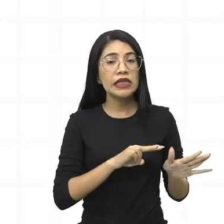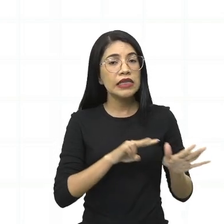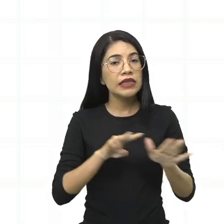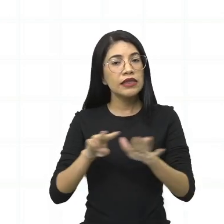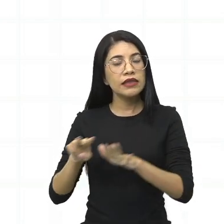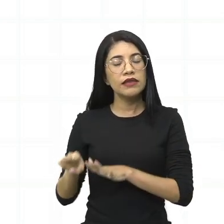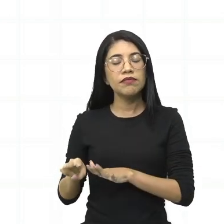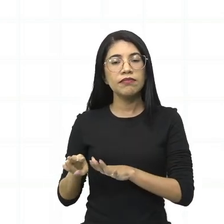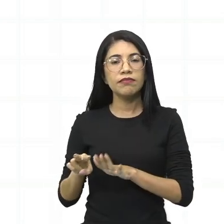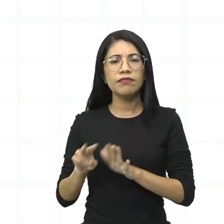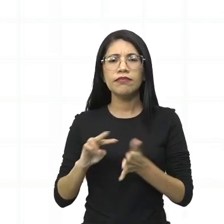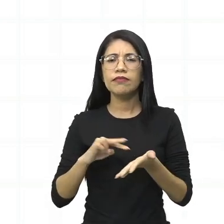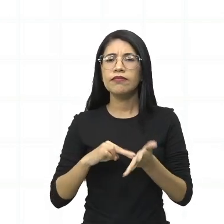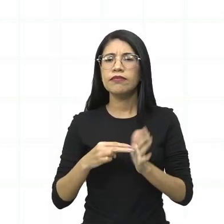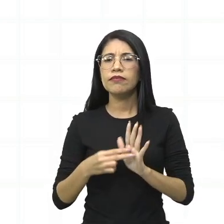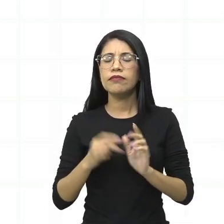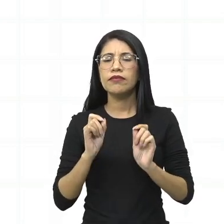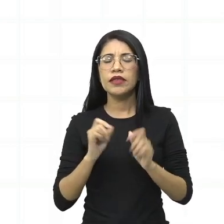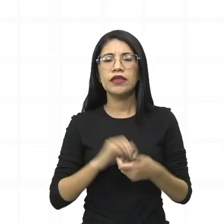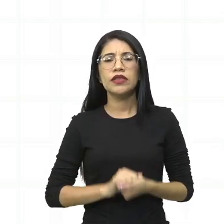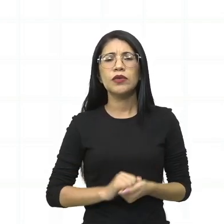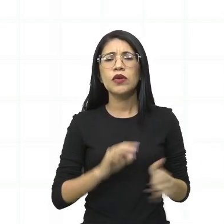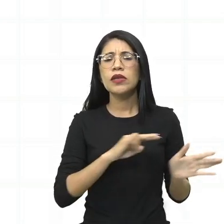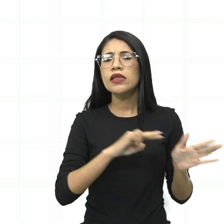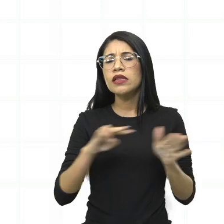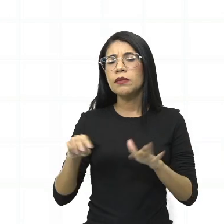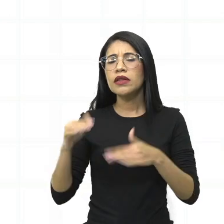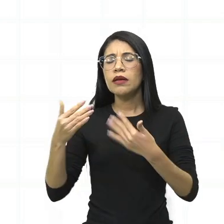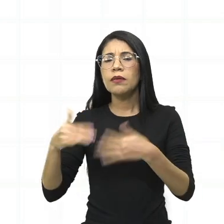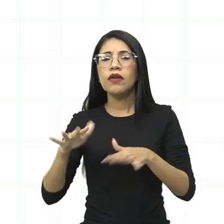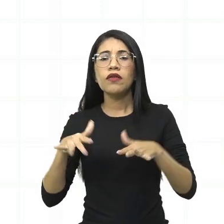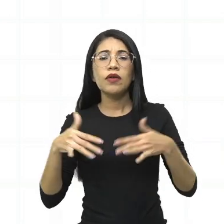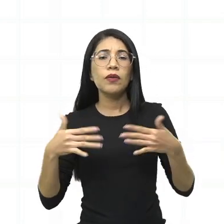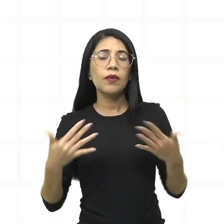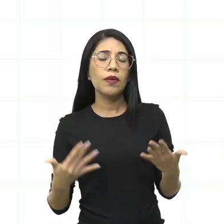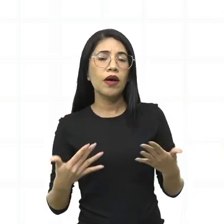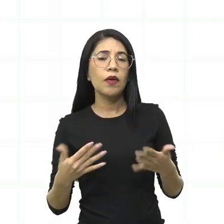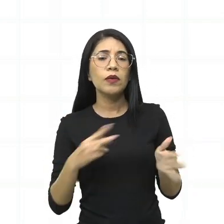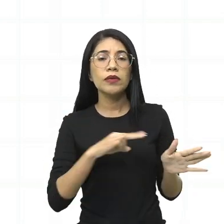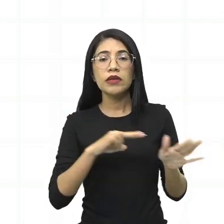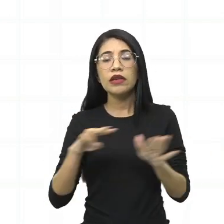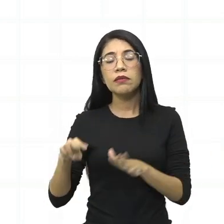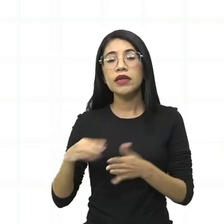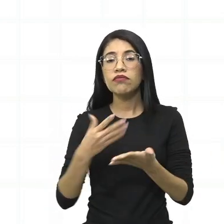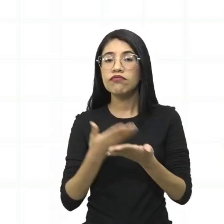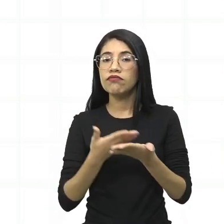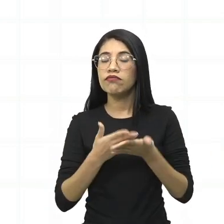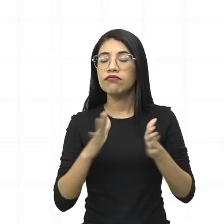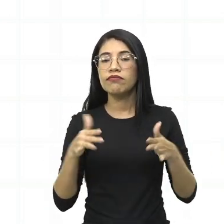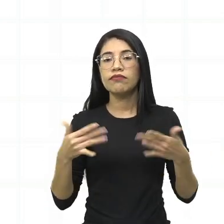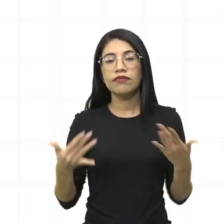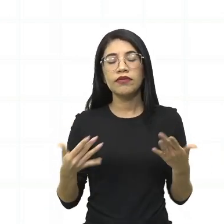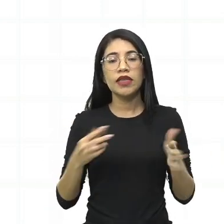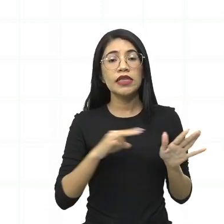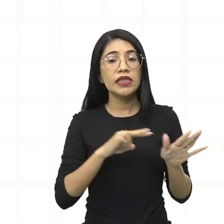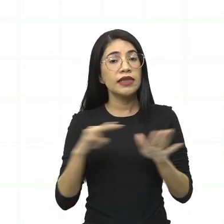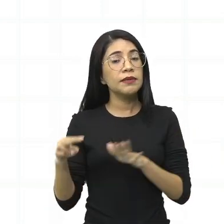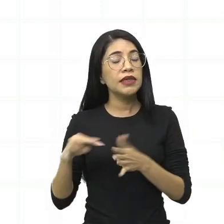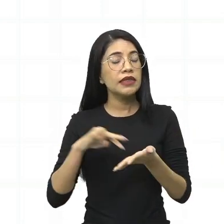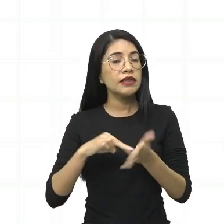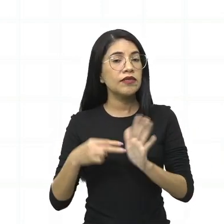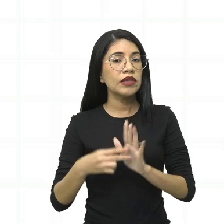né? Qual a semana da sua prova? Qual a semana da sua aula? Semana já indica, então, que é